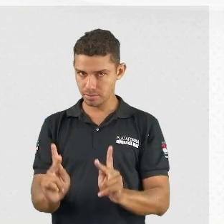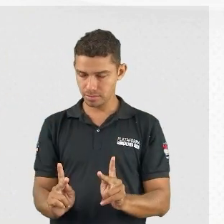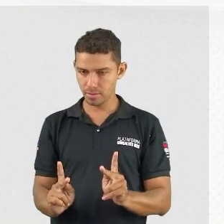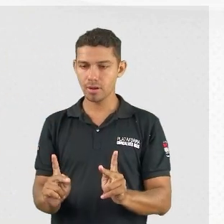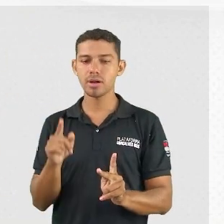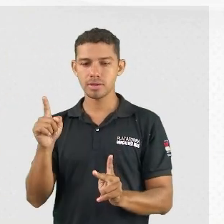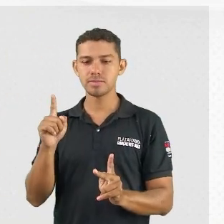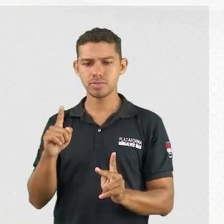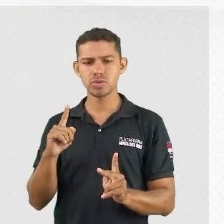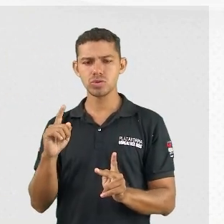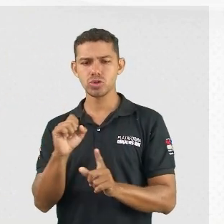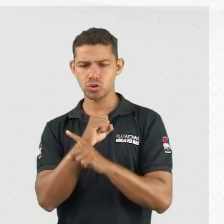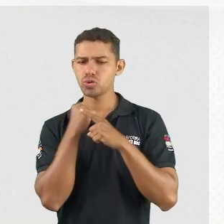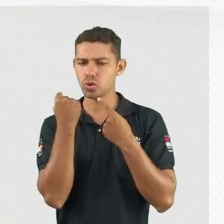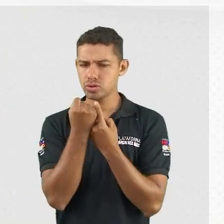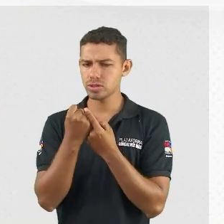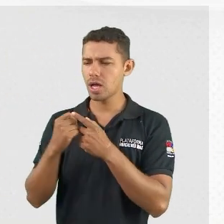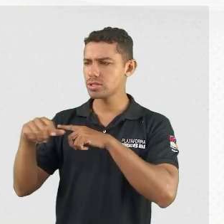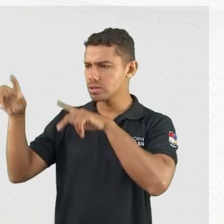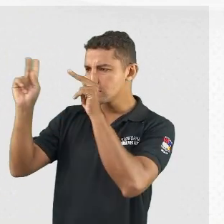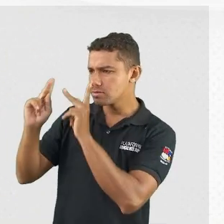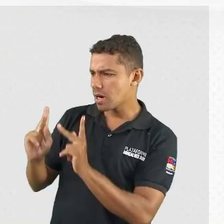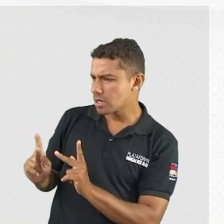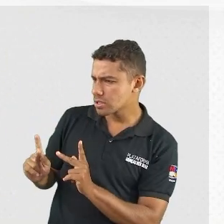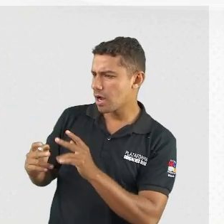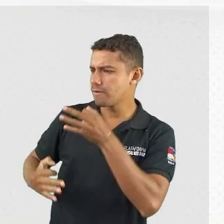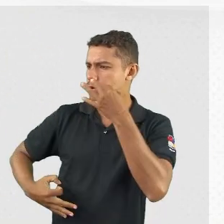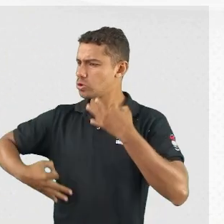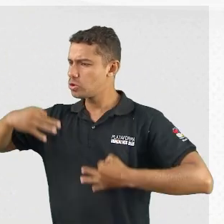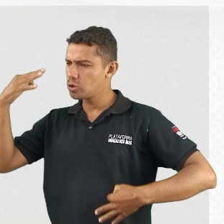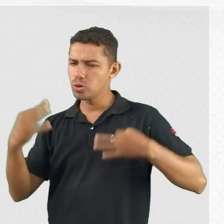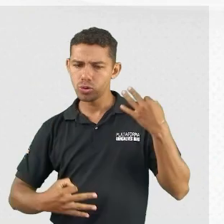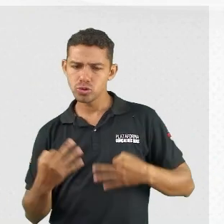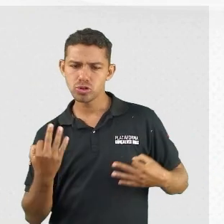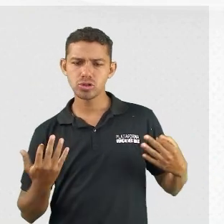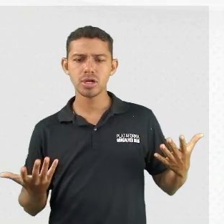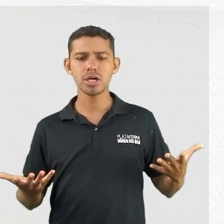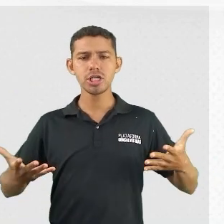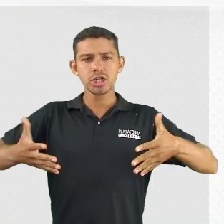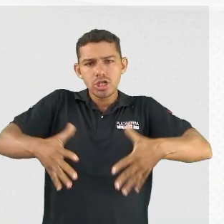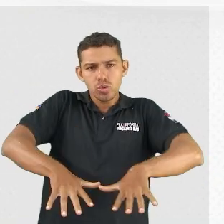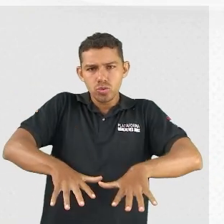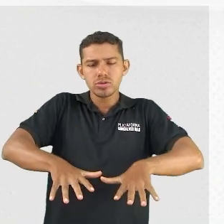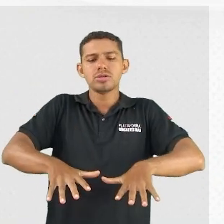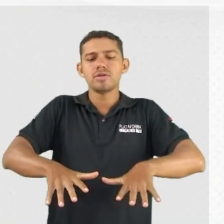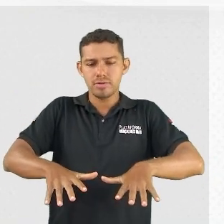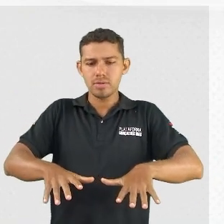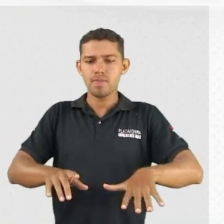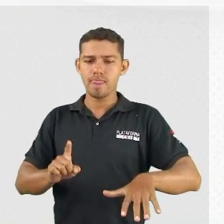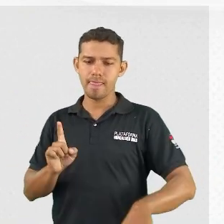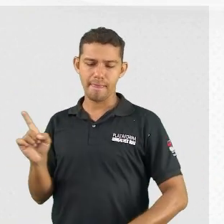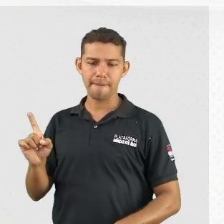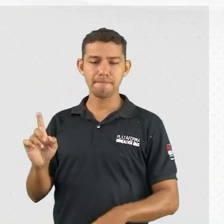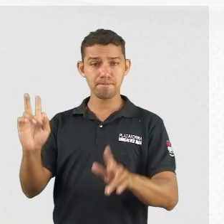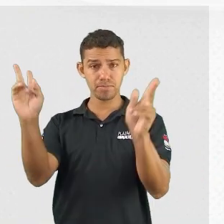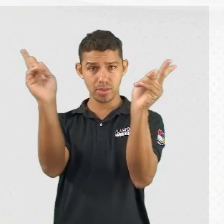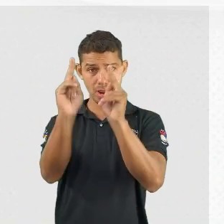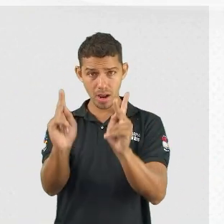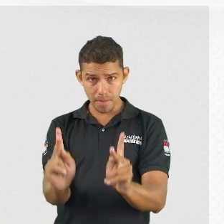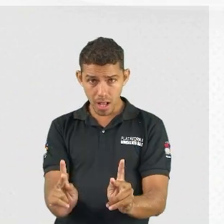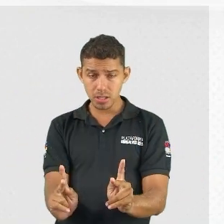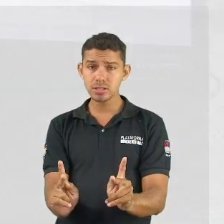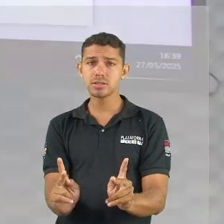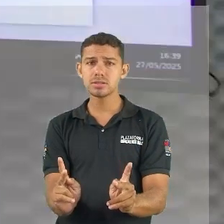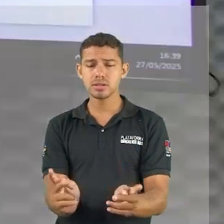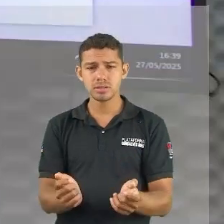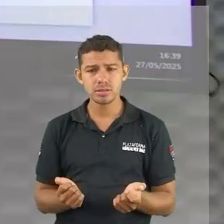promover sociedades pacíficas, justas, inclusivas, né? Então, a paz, né, de